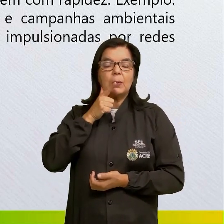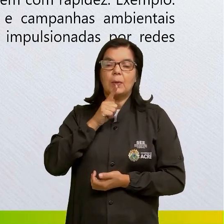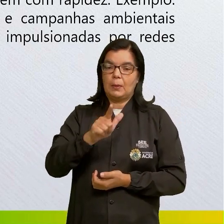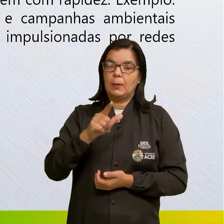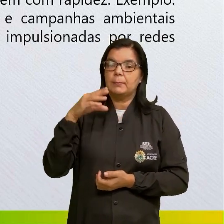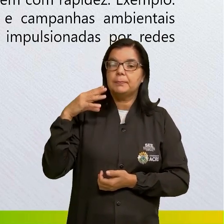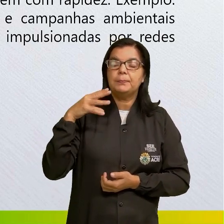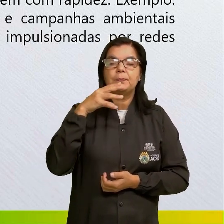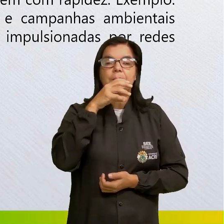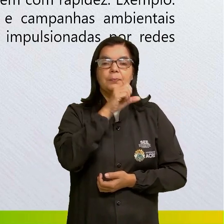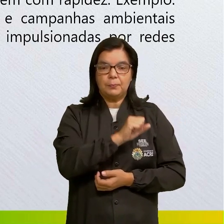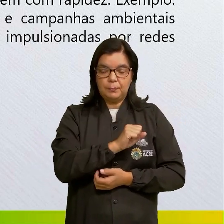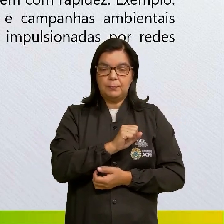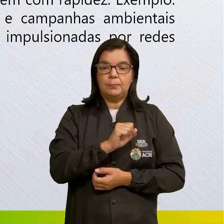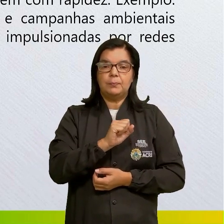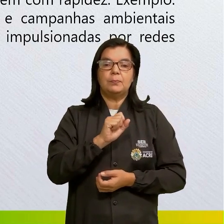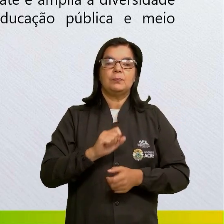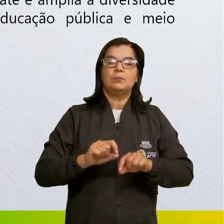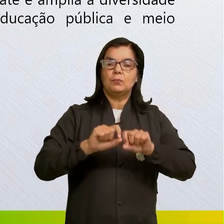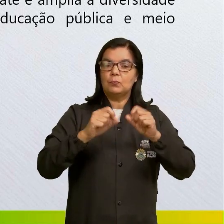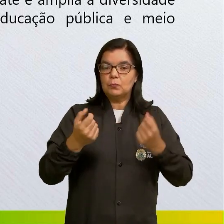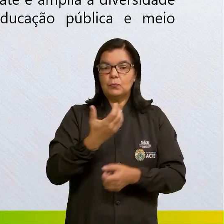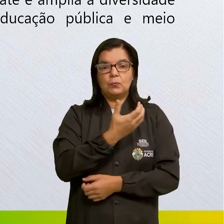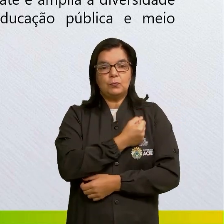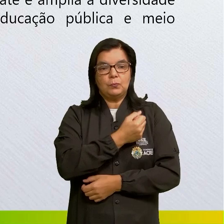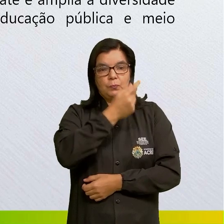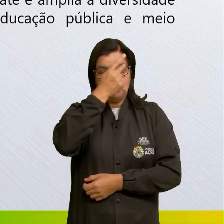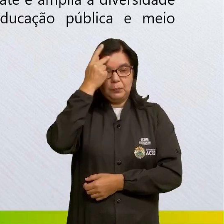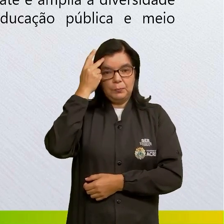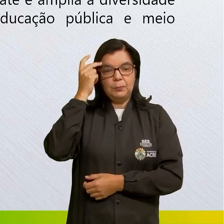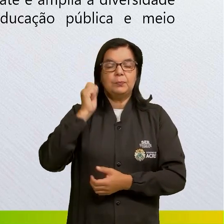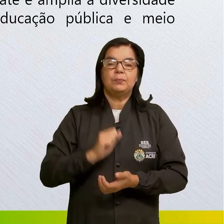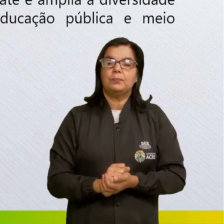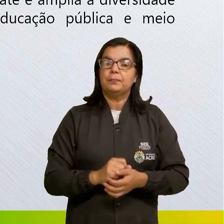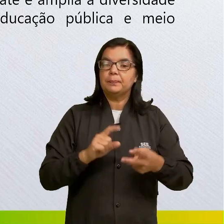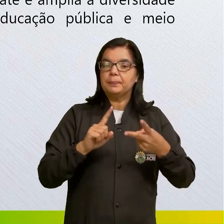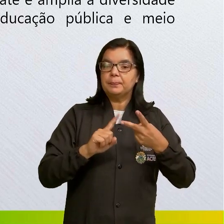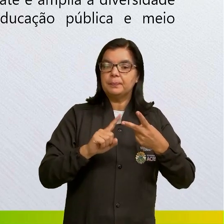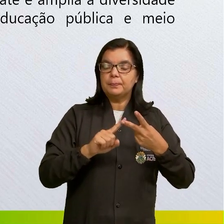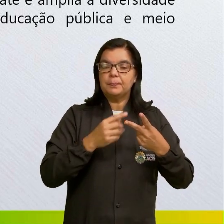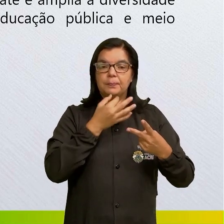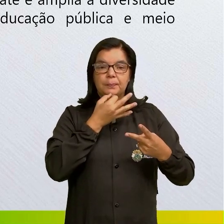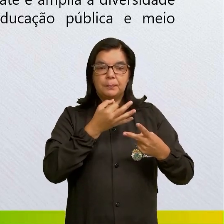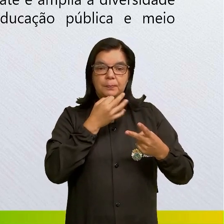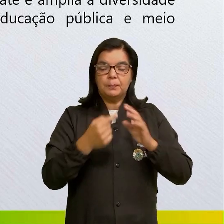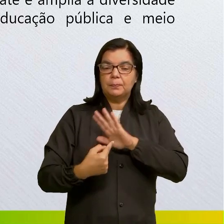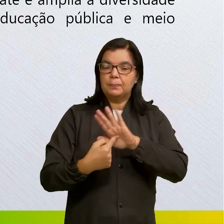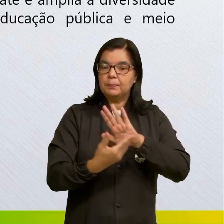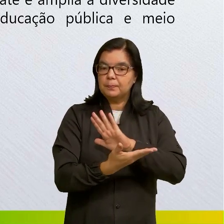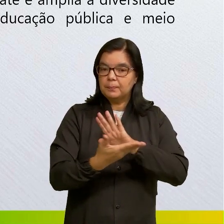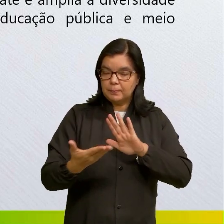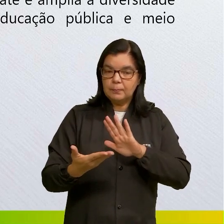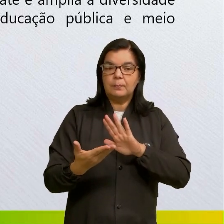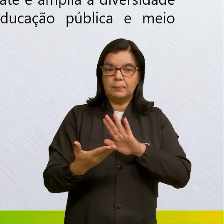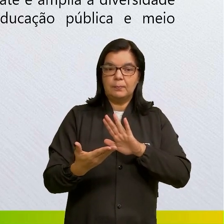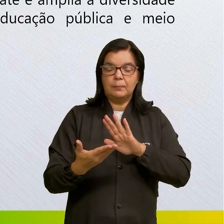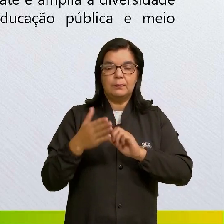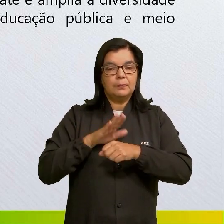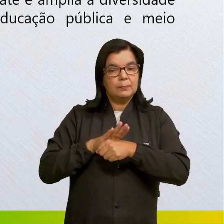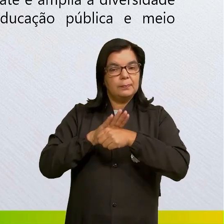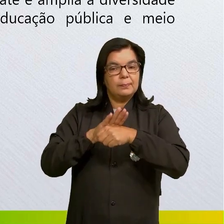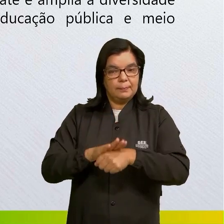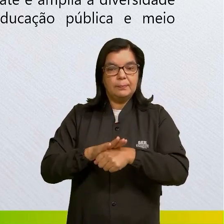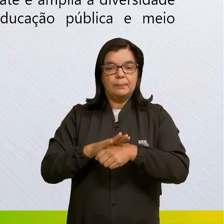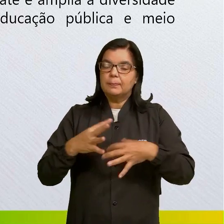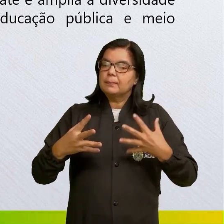muito rápido no que diz respeito ao número de pessoas. E o segundo argumento que eu apresento para poder auxiliar